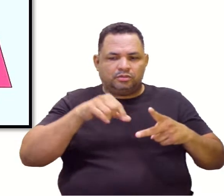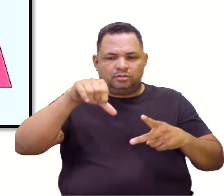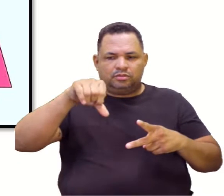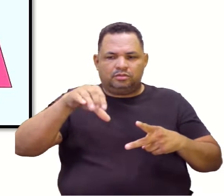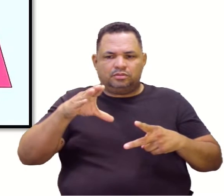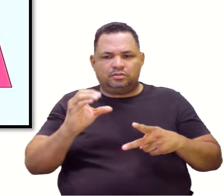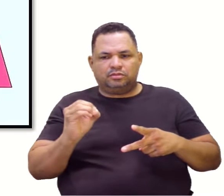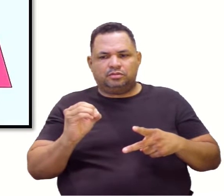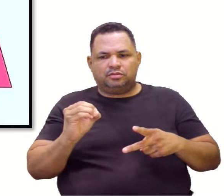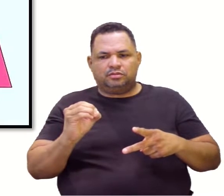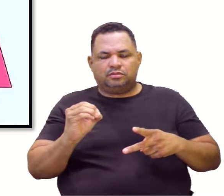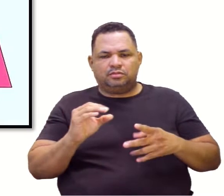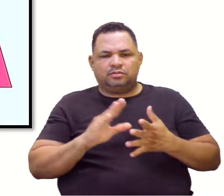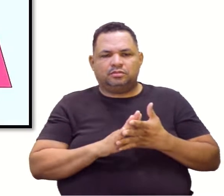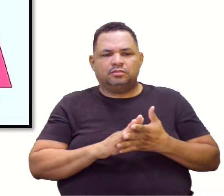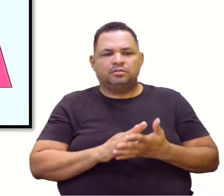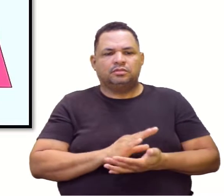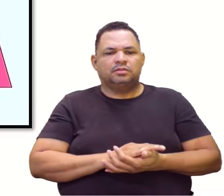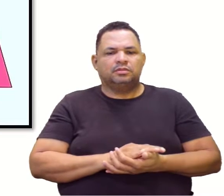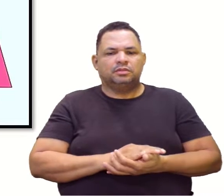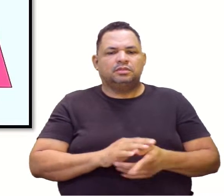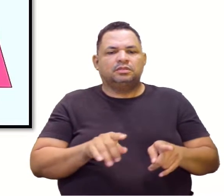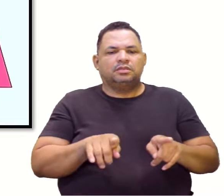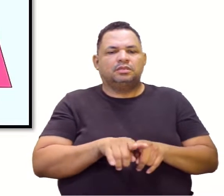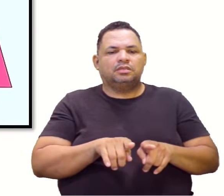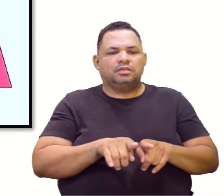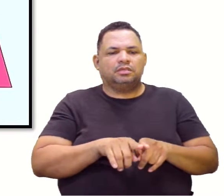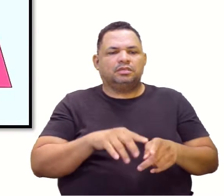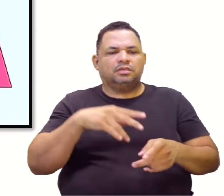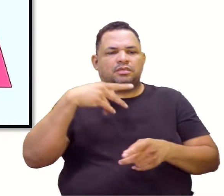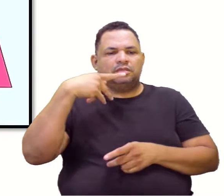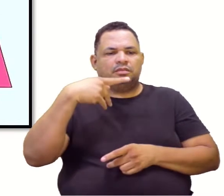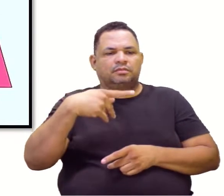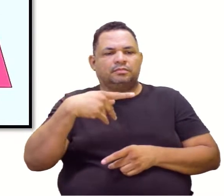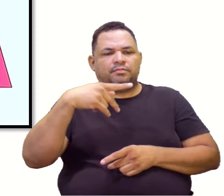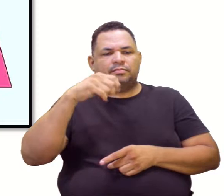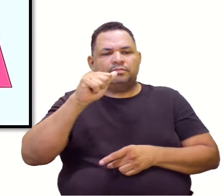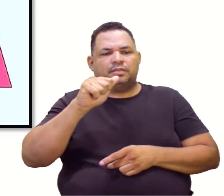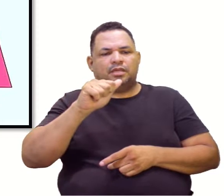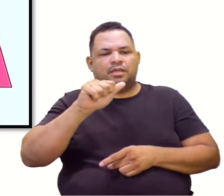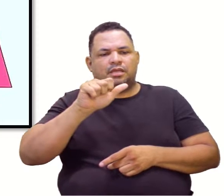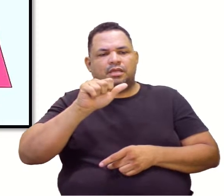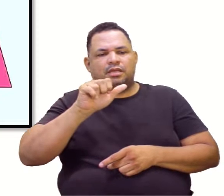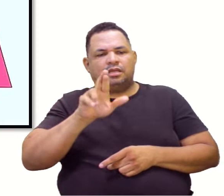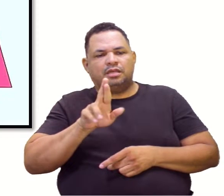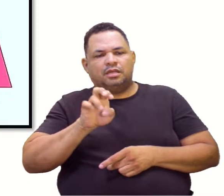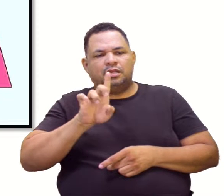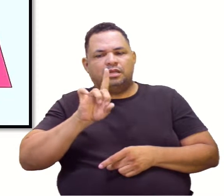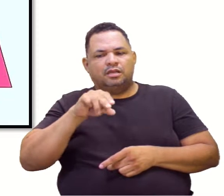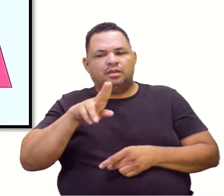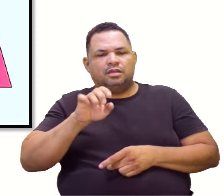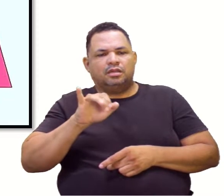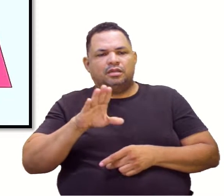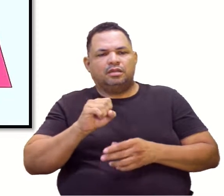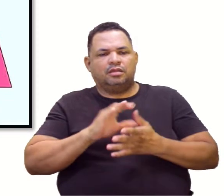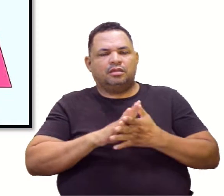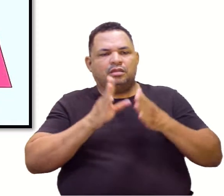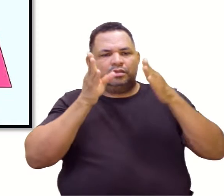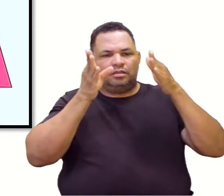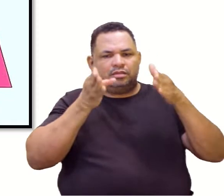a base. Aí nós temos o paralelogramo, que tem pares de lados paralelos